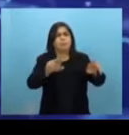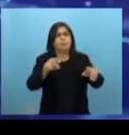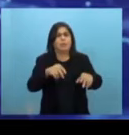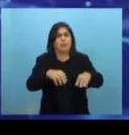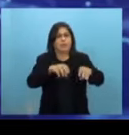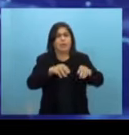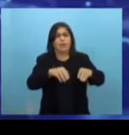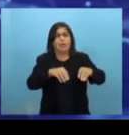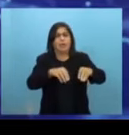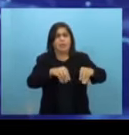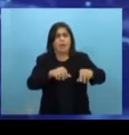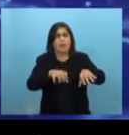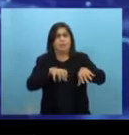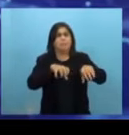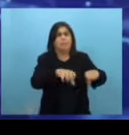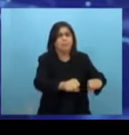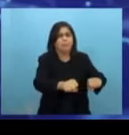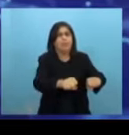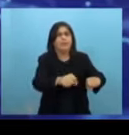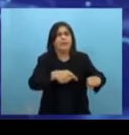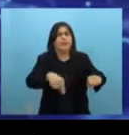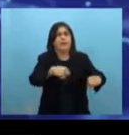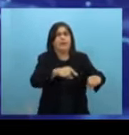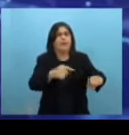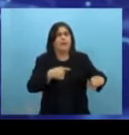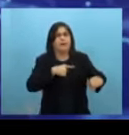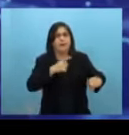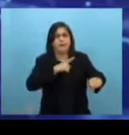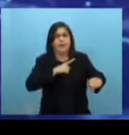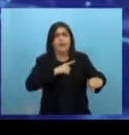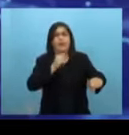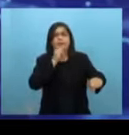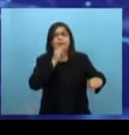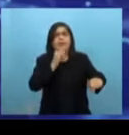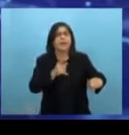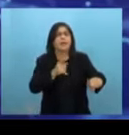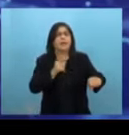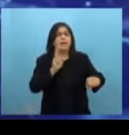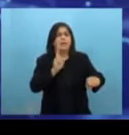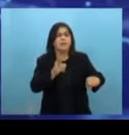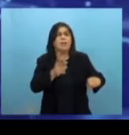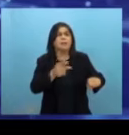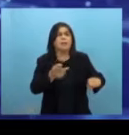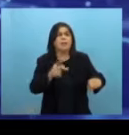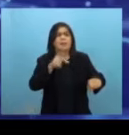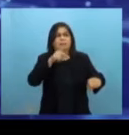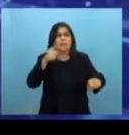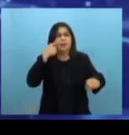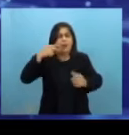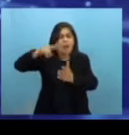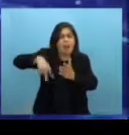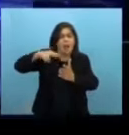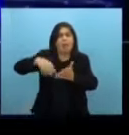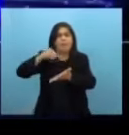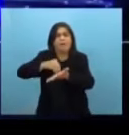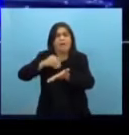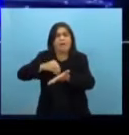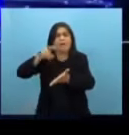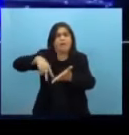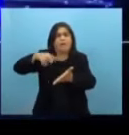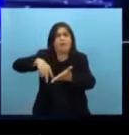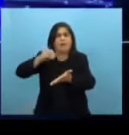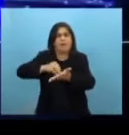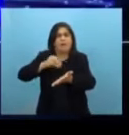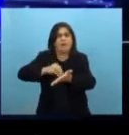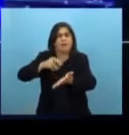terra, que agora, o título da terra, que o governo federal bate todos os recordes, Adjane, acho que você precisa ler sobre isso.